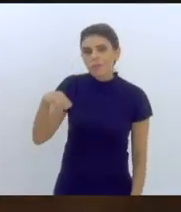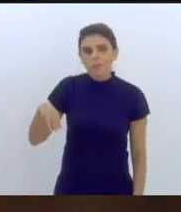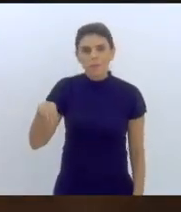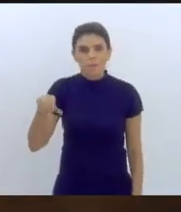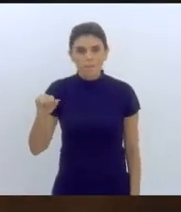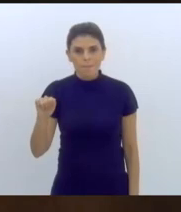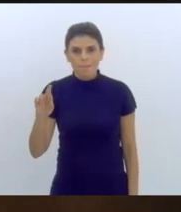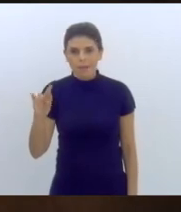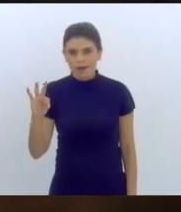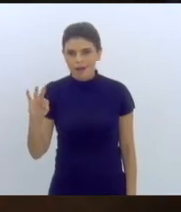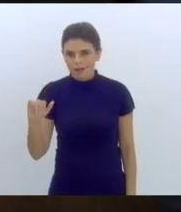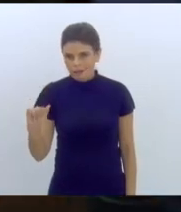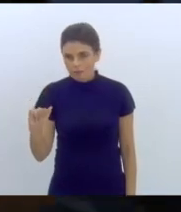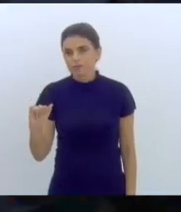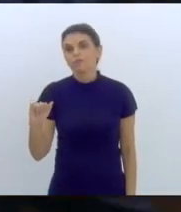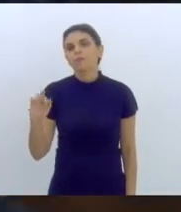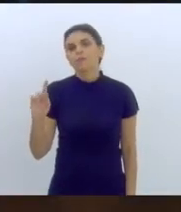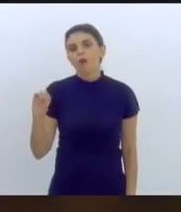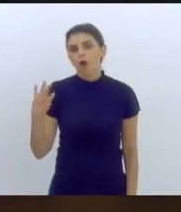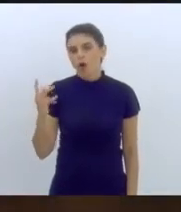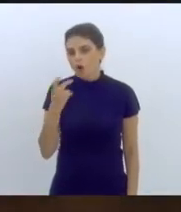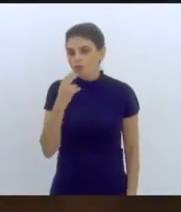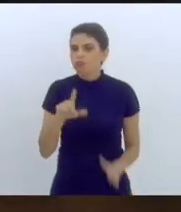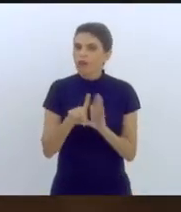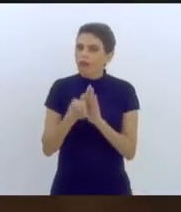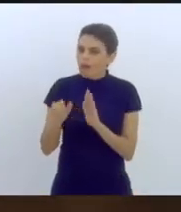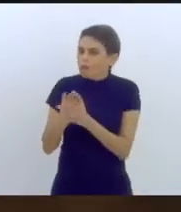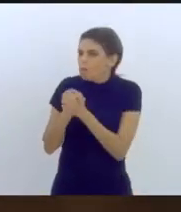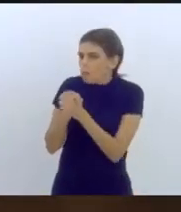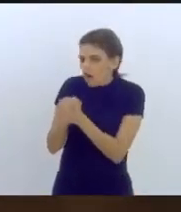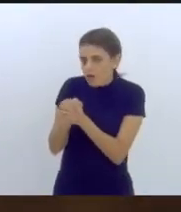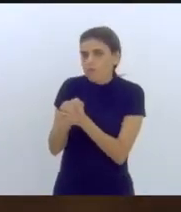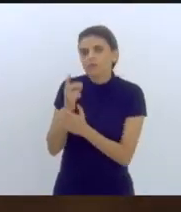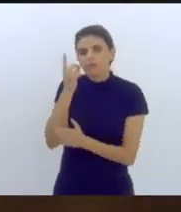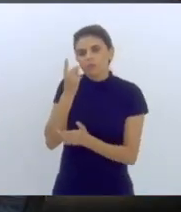que é um absurdo isso também. Parabéns, deputada.